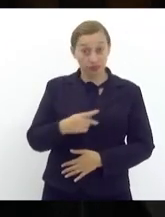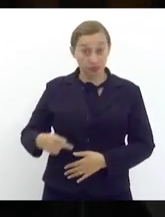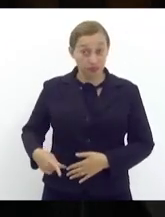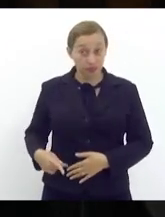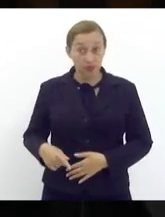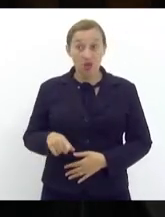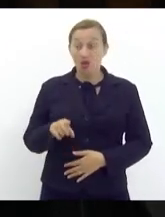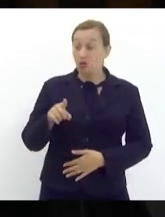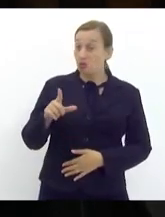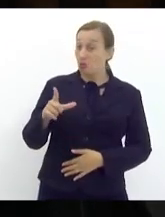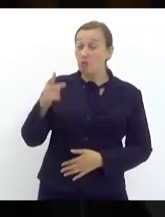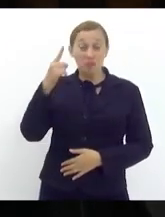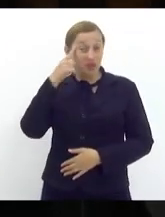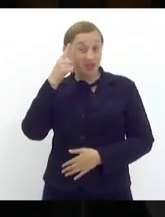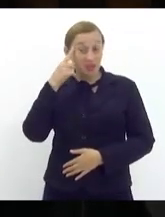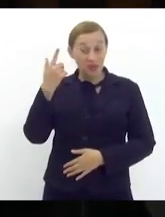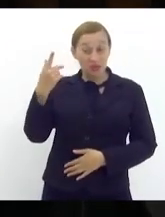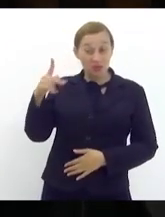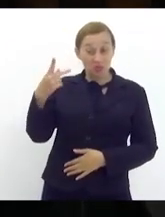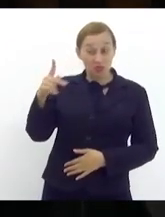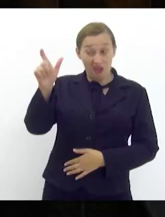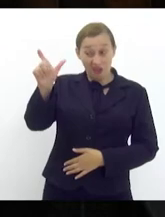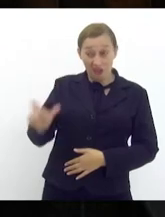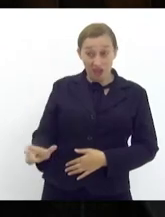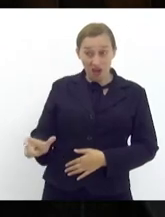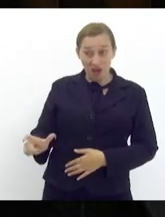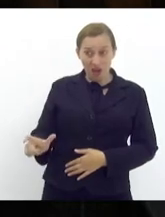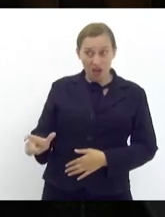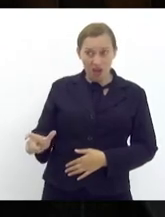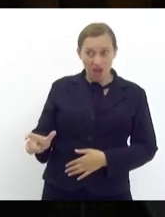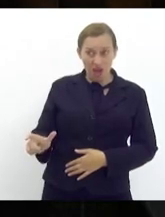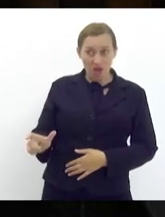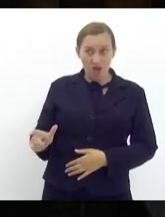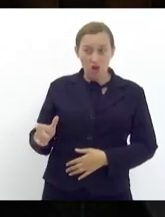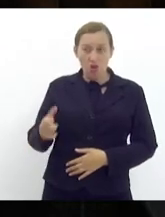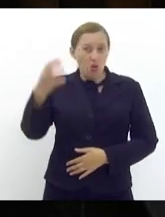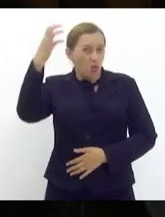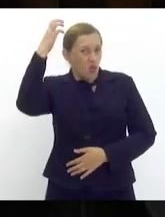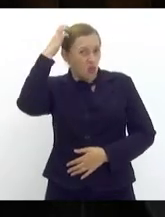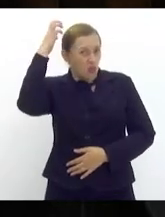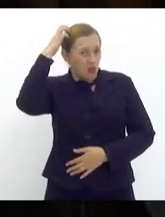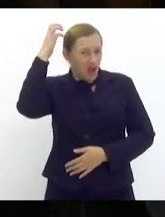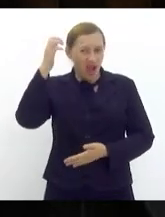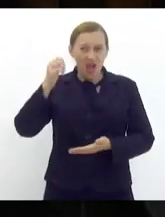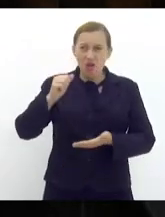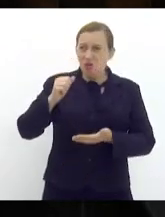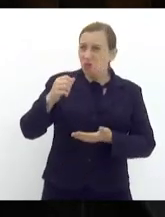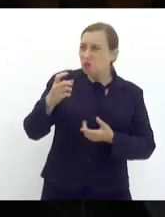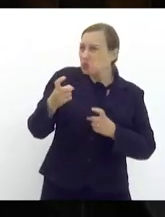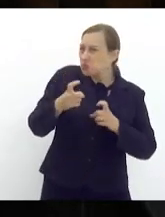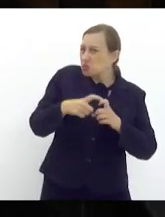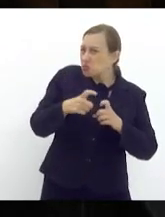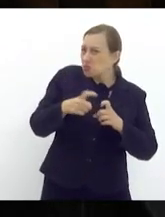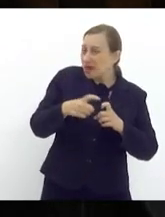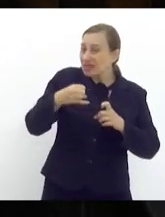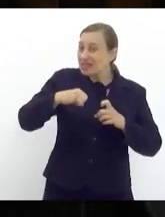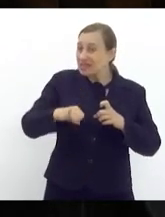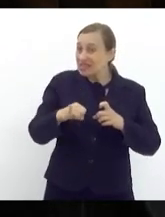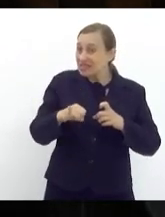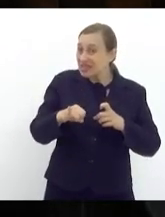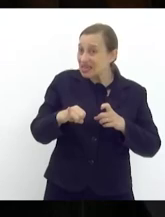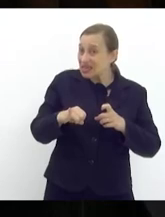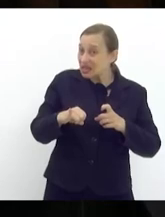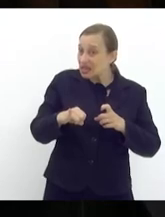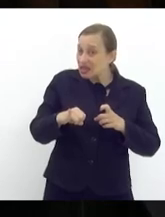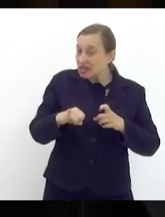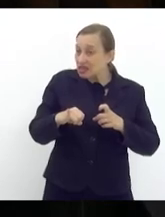como ela tem o pensamento, como ela ousa pensar em punir os médicos, se essa barbárie